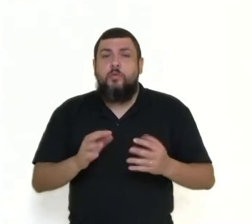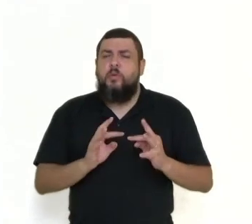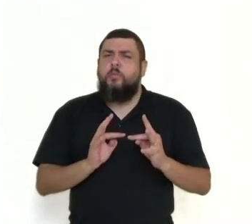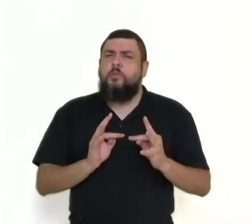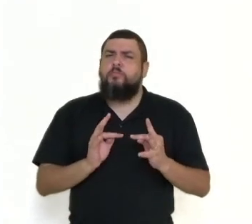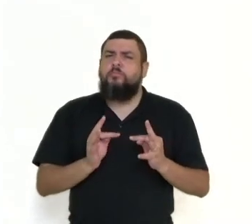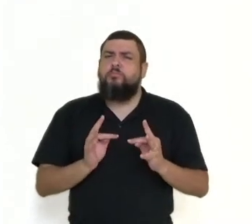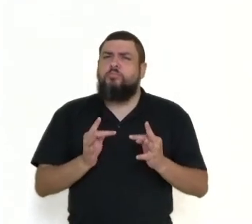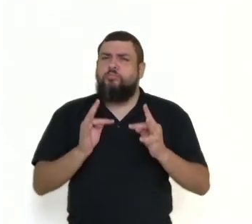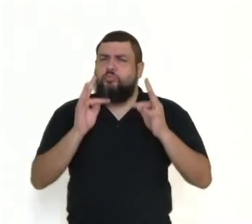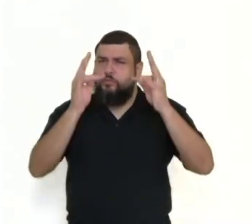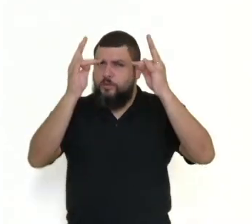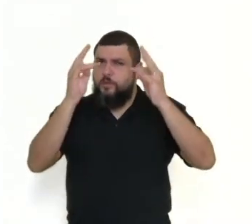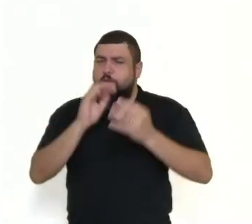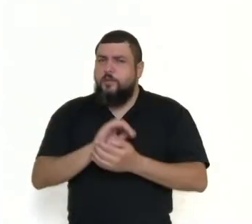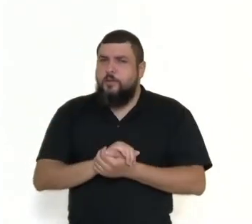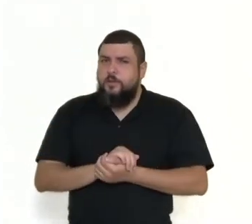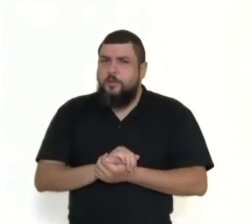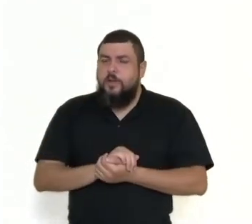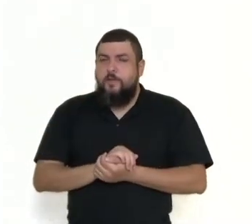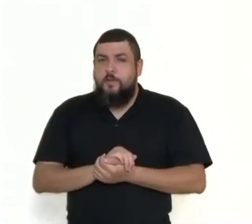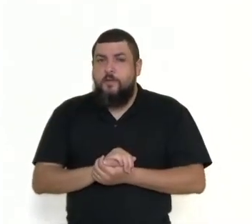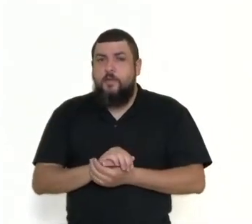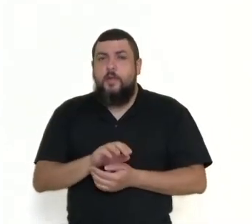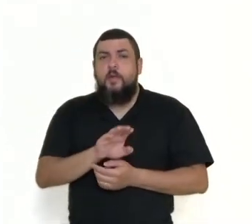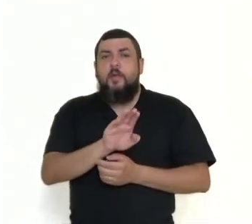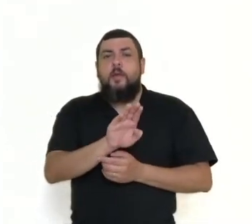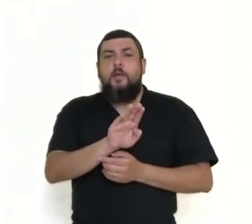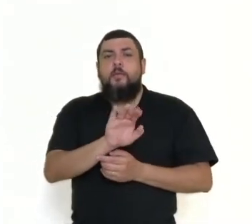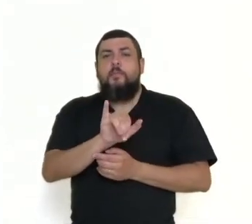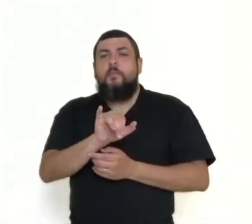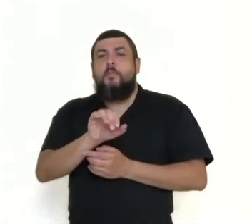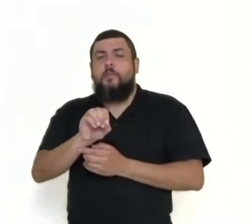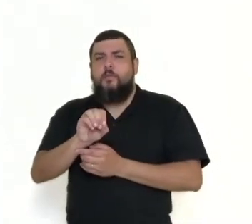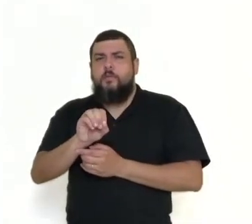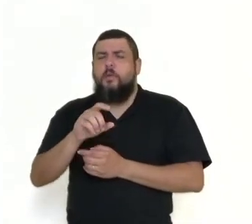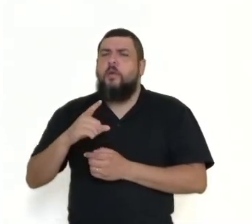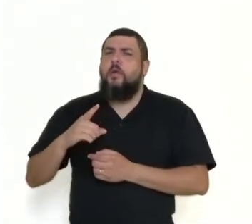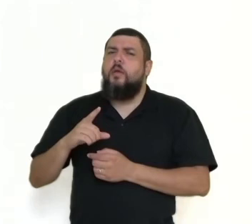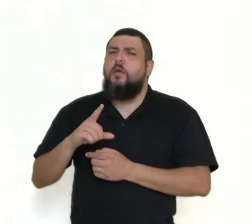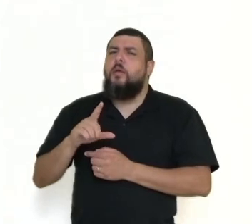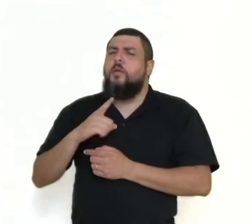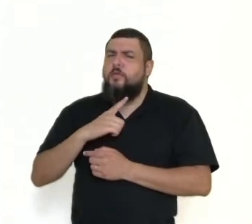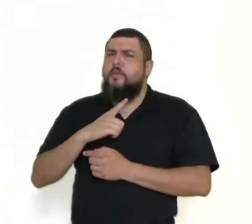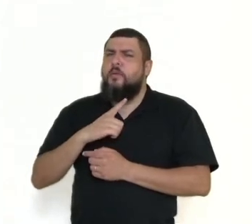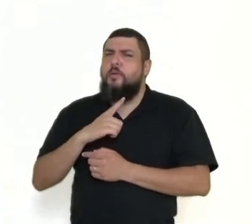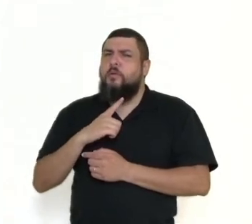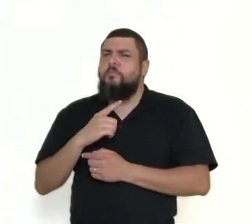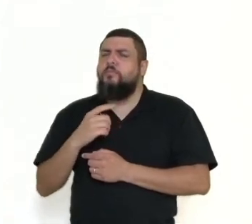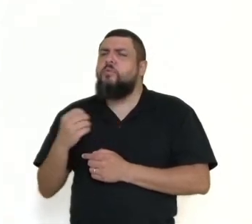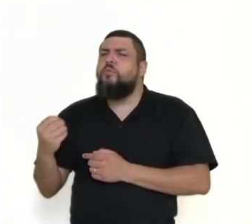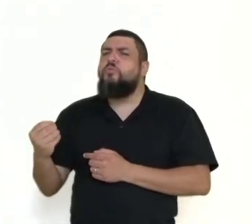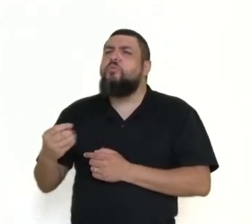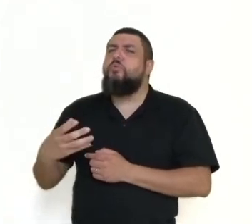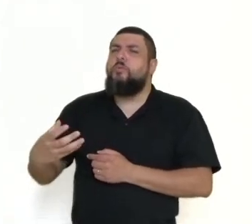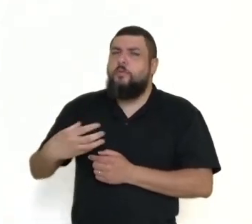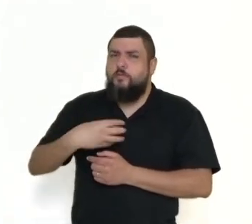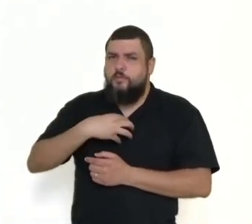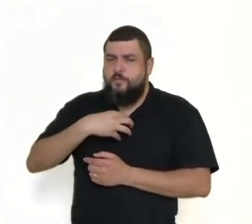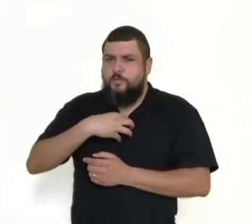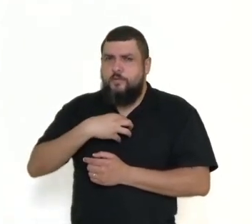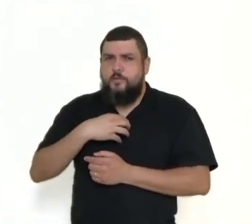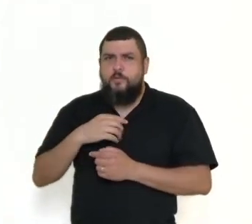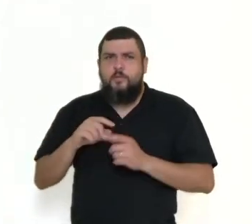digitais, a nossa biografia passou a tomar novas formas. Mas que formas são essas,